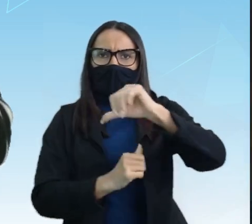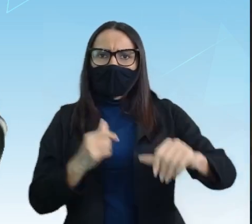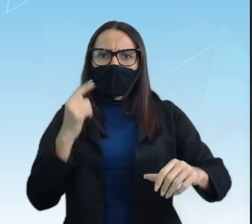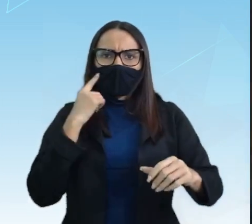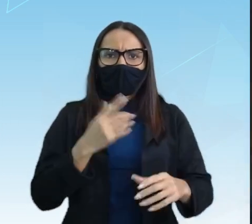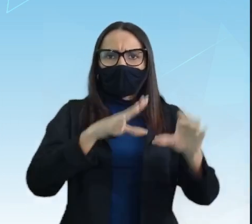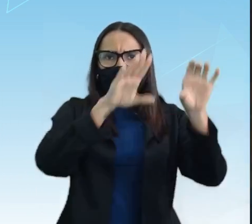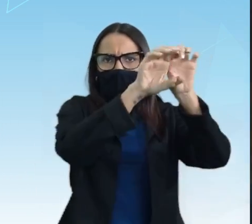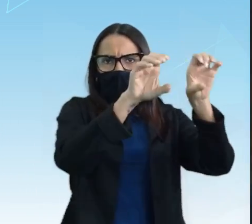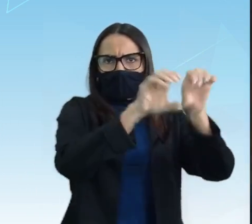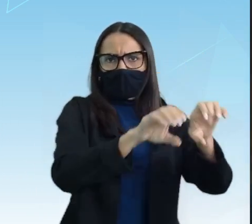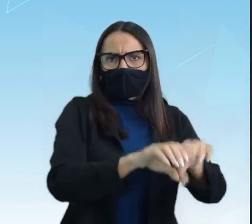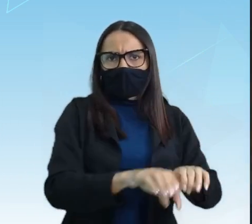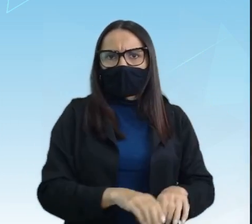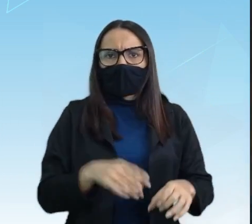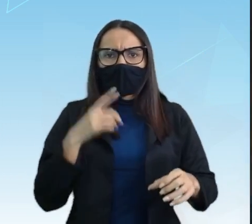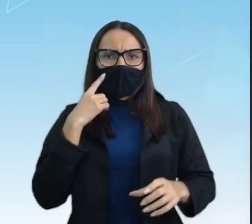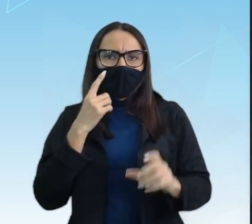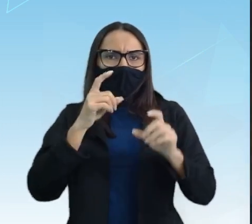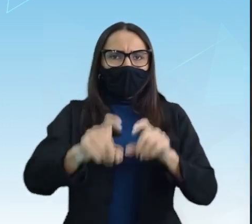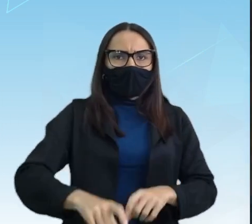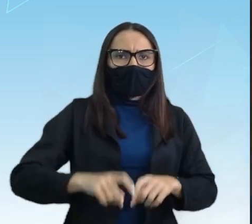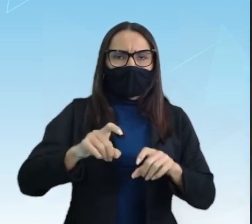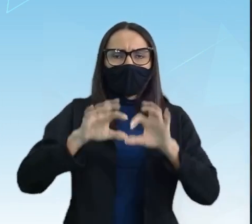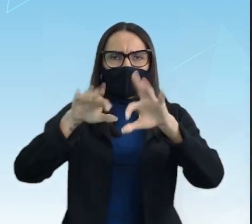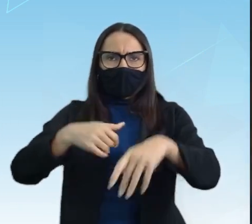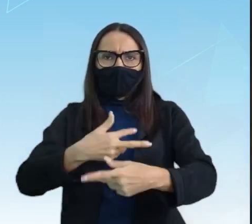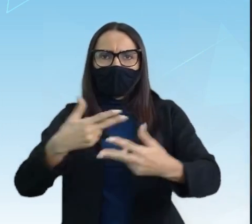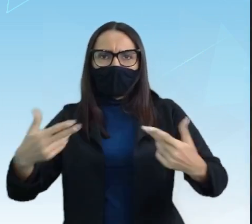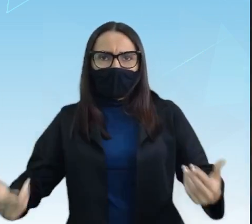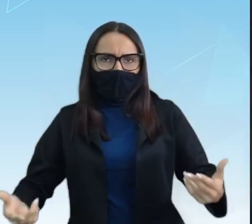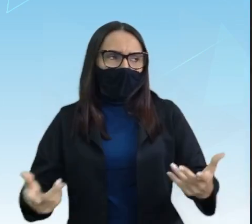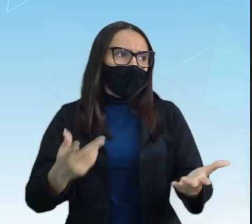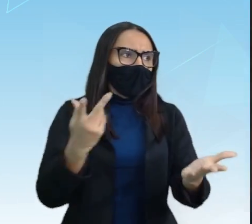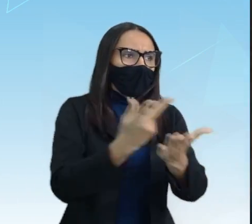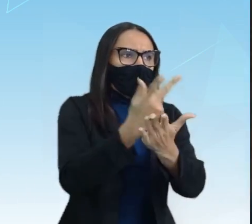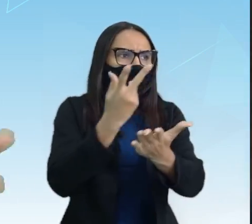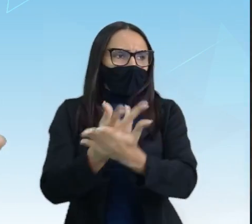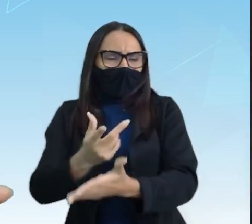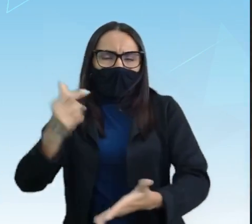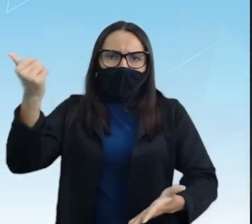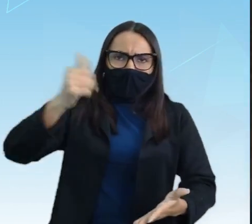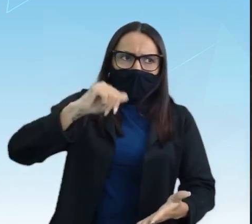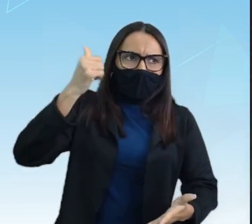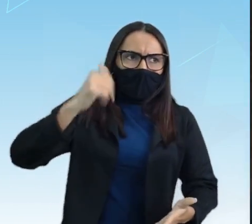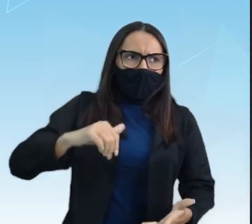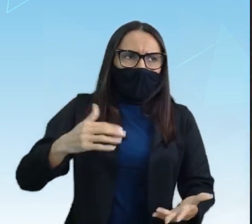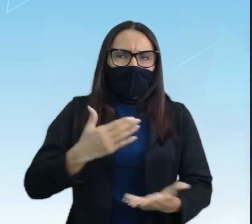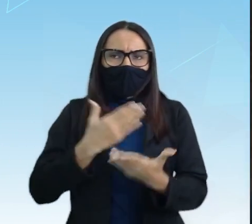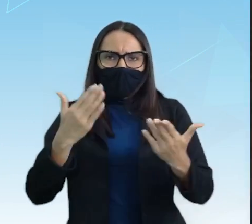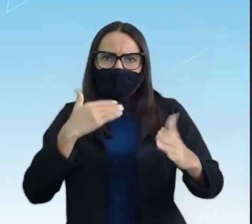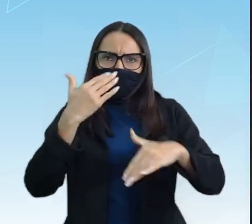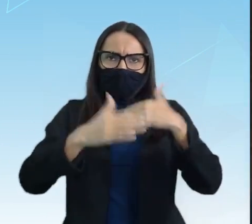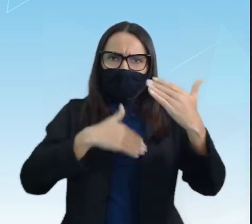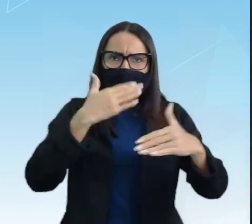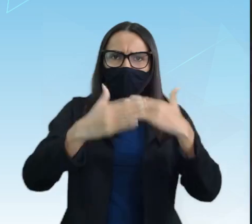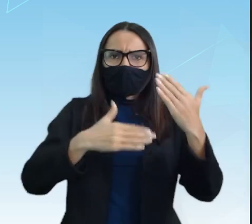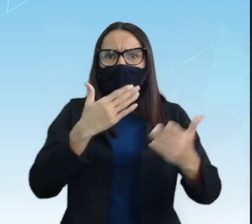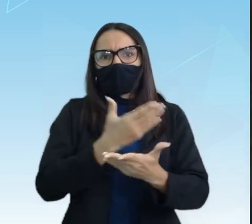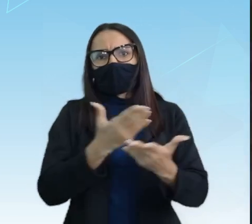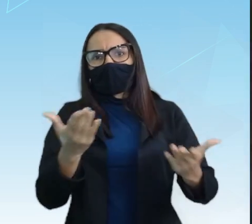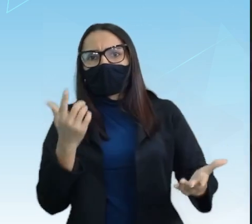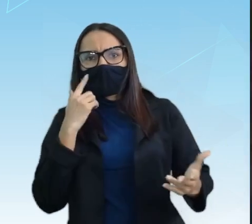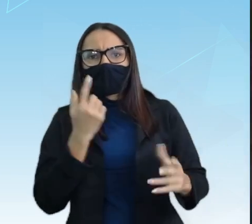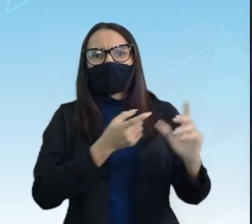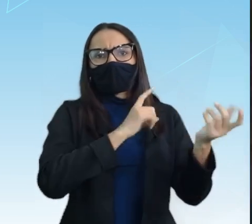na estrutura da agropecuária. Fato, gente, que se a gente for analisar bem, a evolução dos métodos